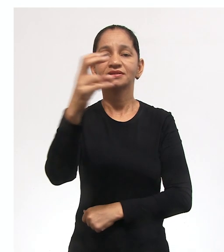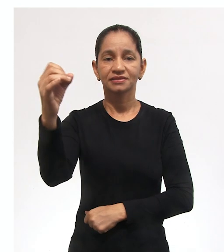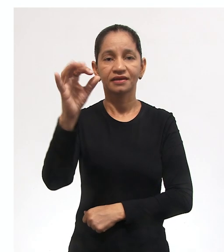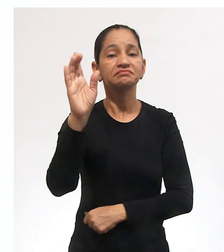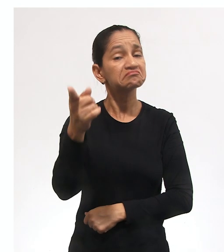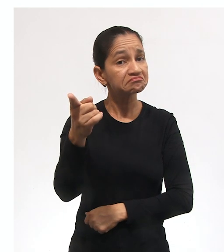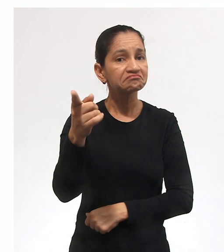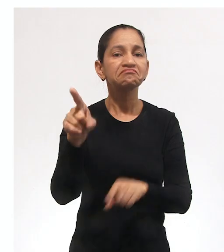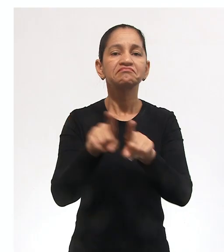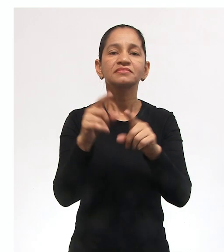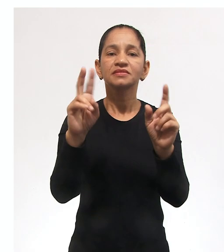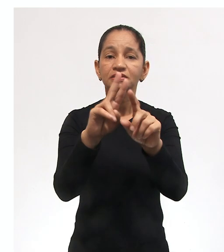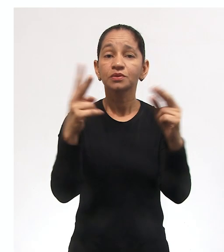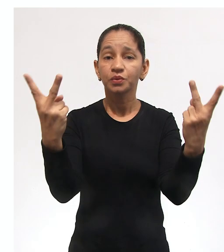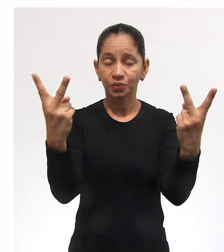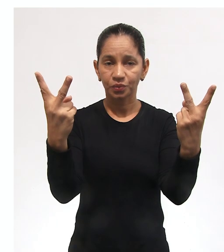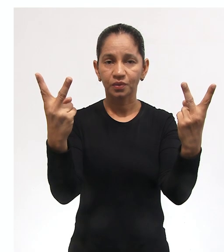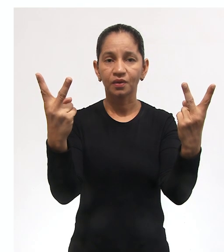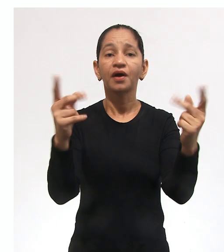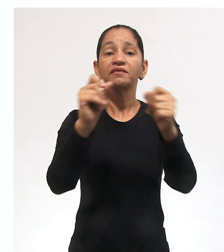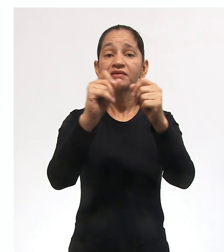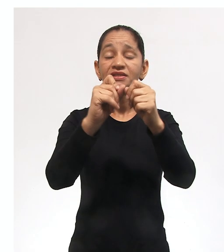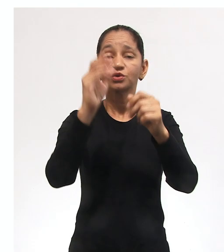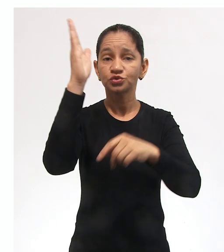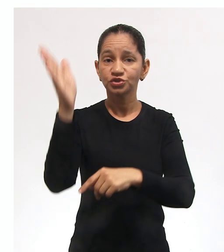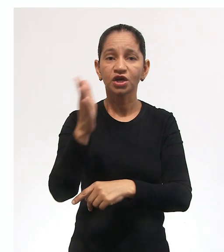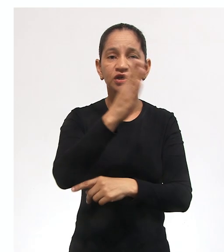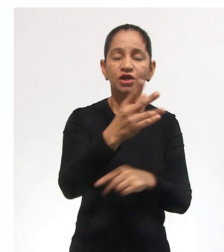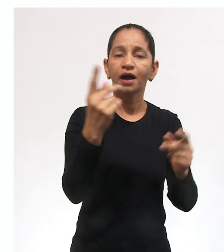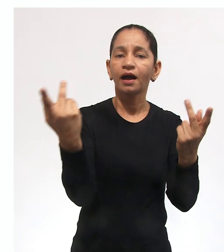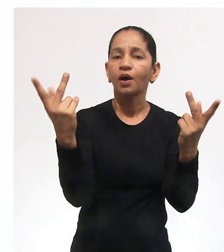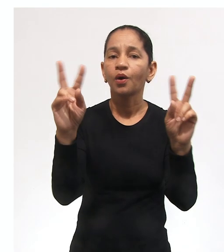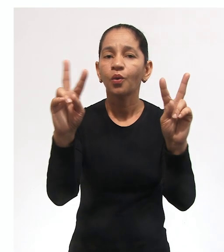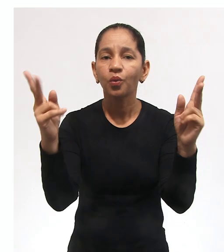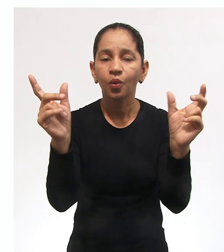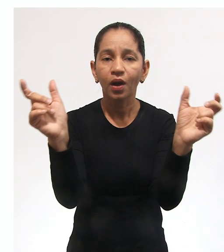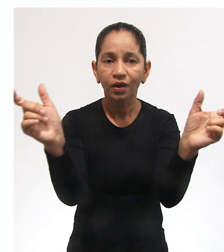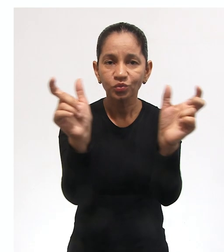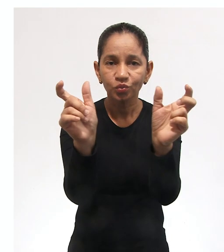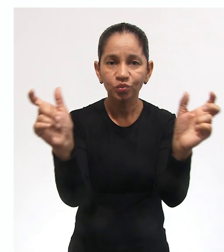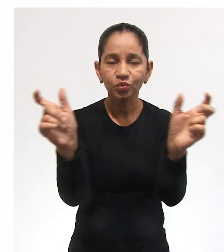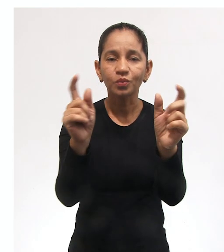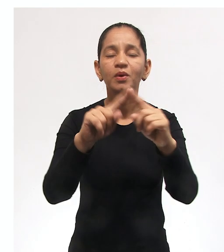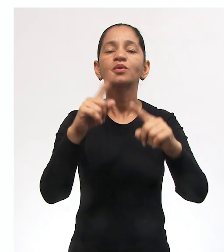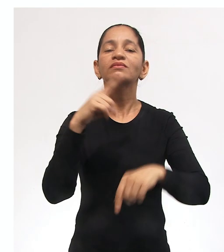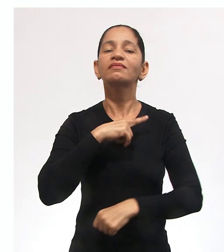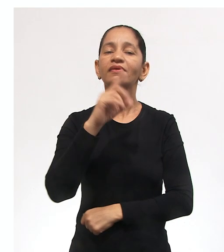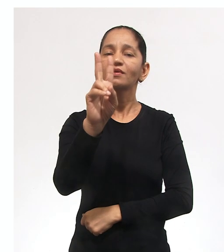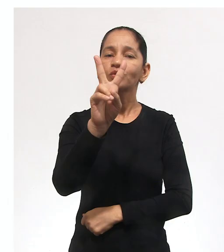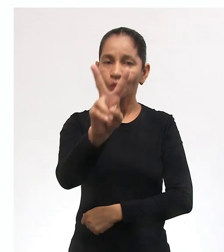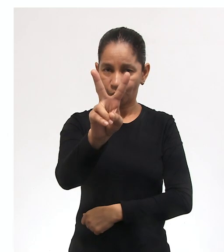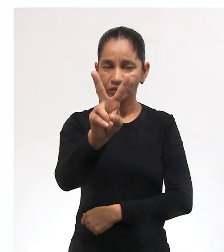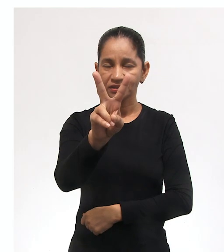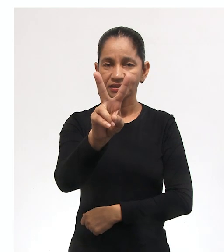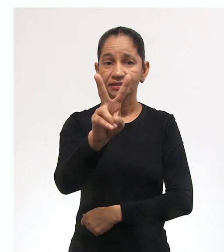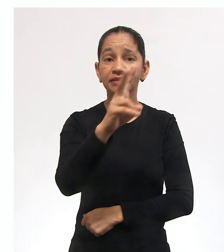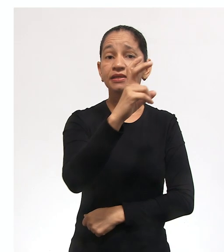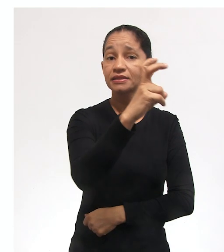tá? Então, a gente vai ter aqui, ó, fazendo já as aplicações, a gente teria aqui, na